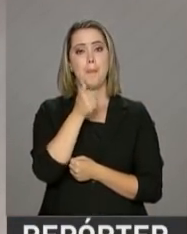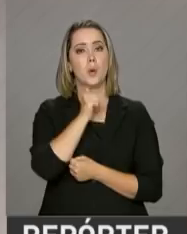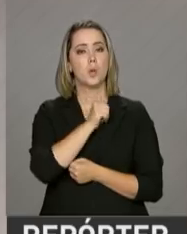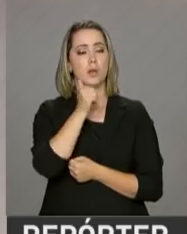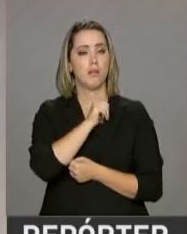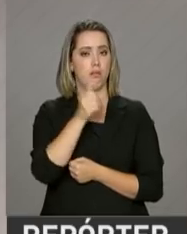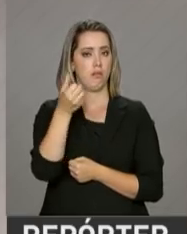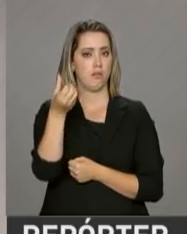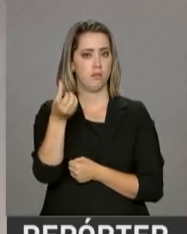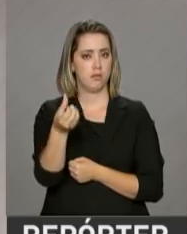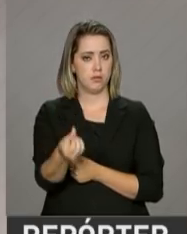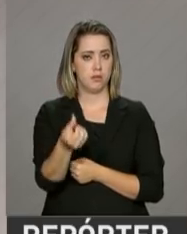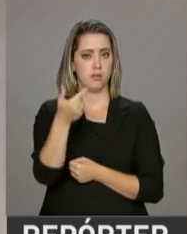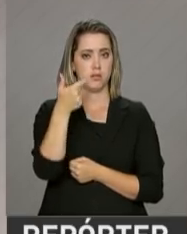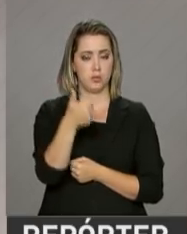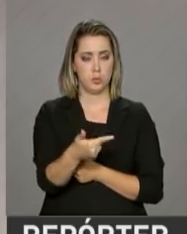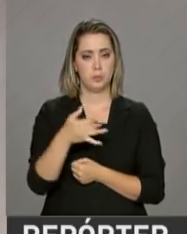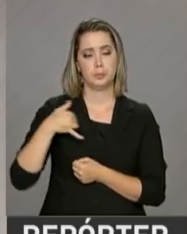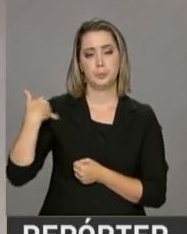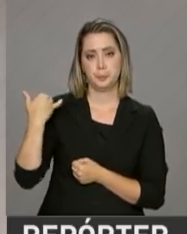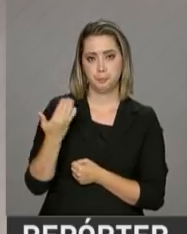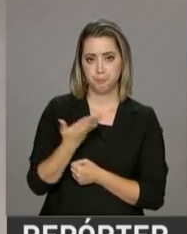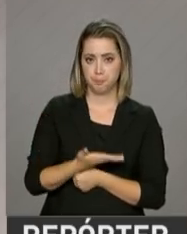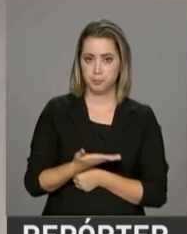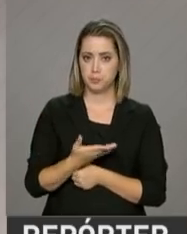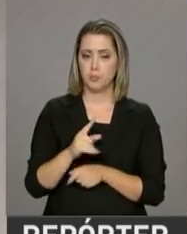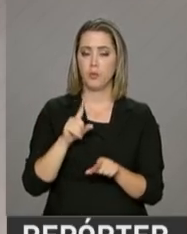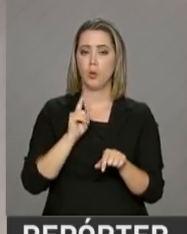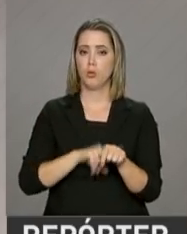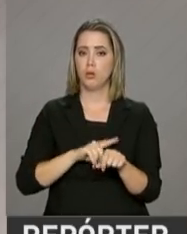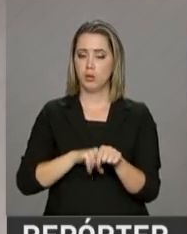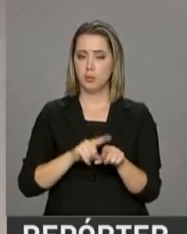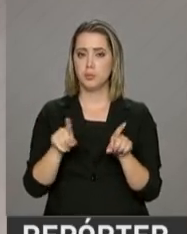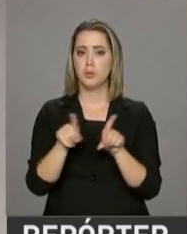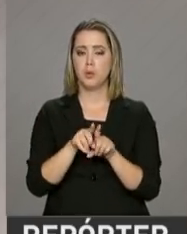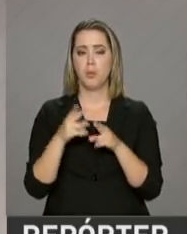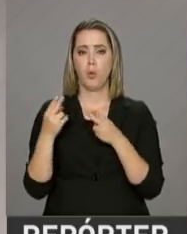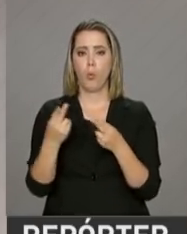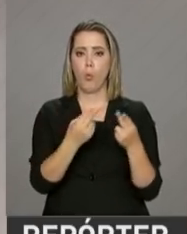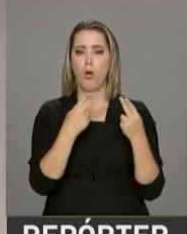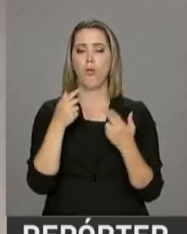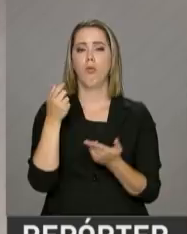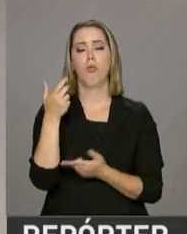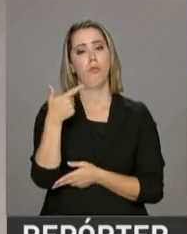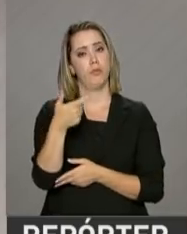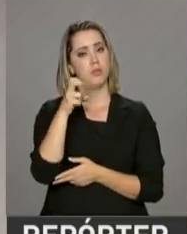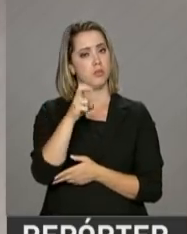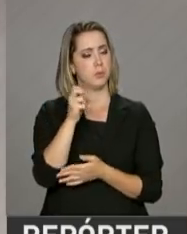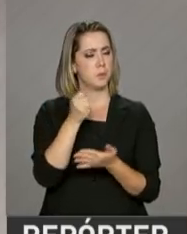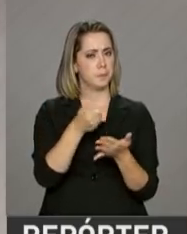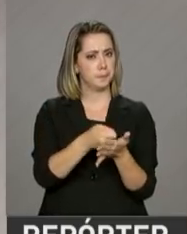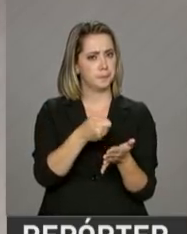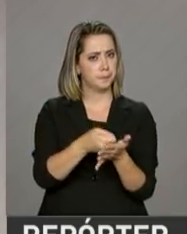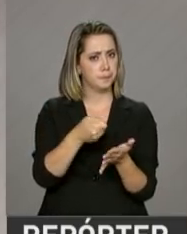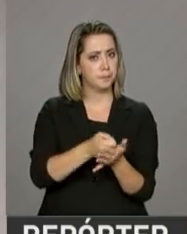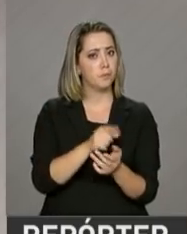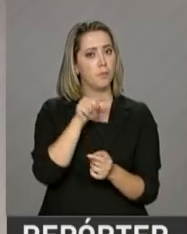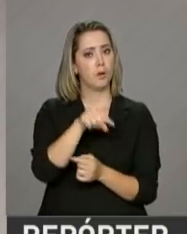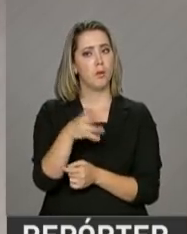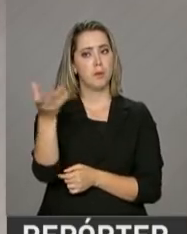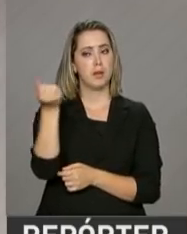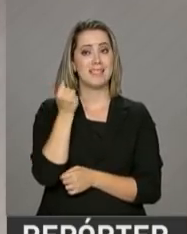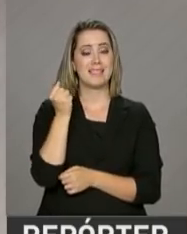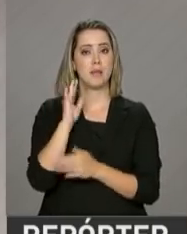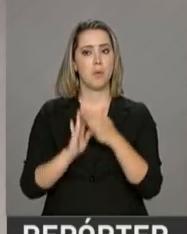mulheres A idade vai ser menor 62 anos o tempo de contribuição é igual 25 anos para receber o benefício